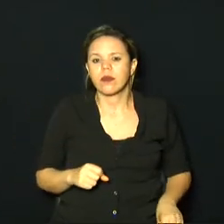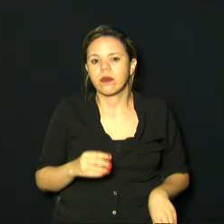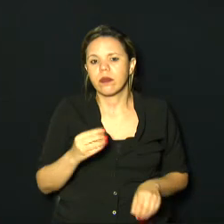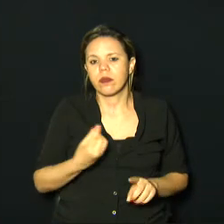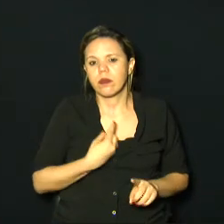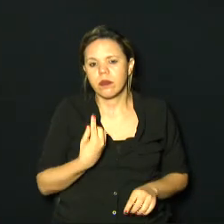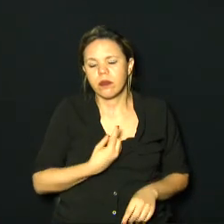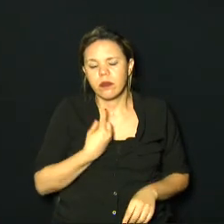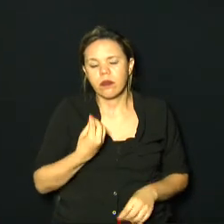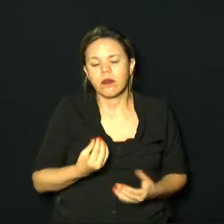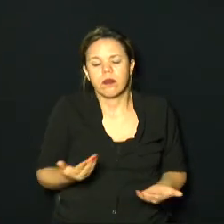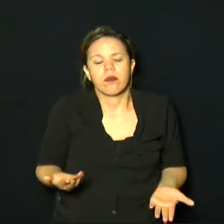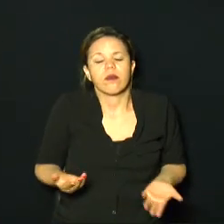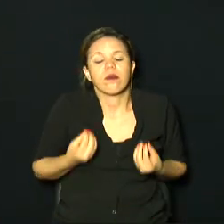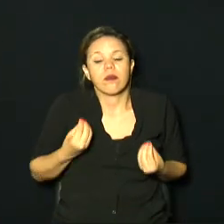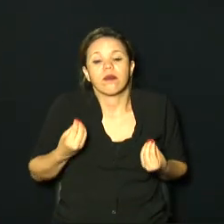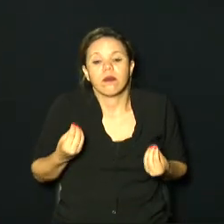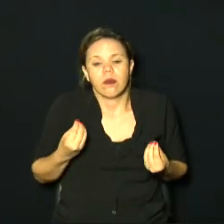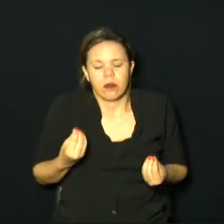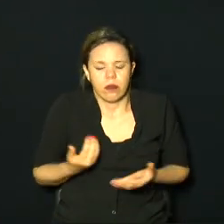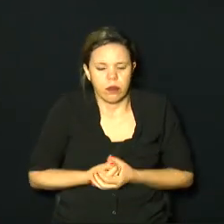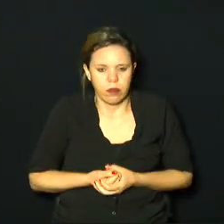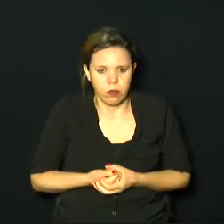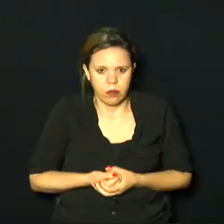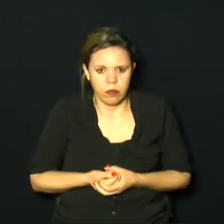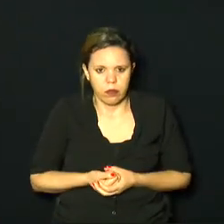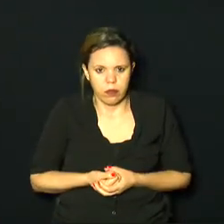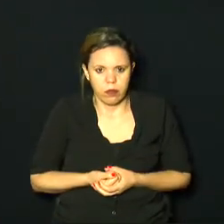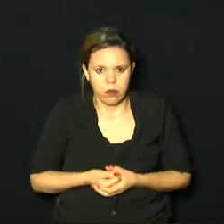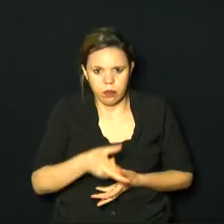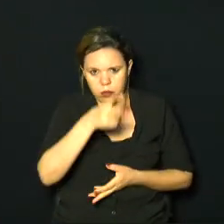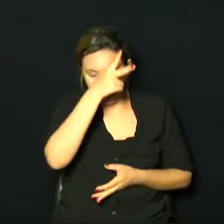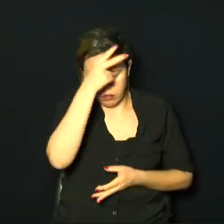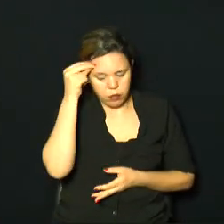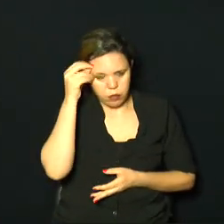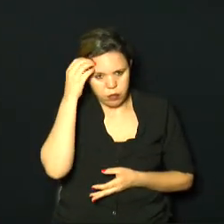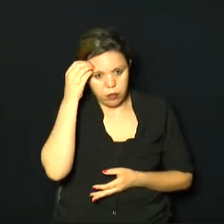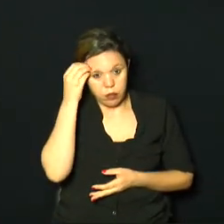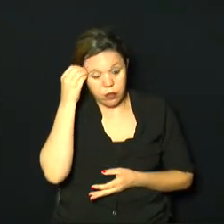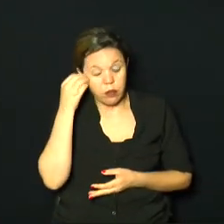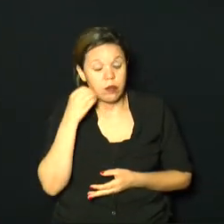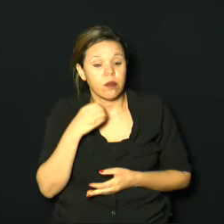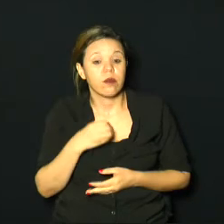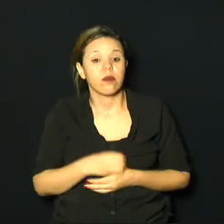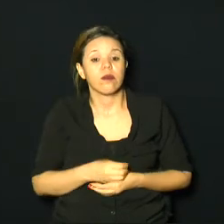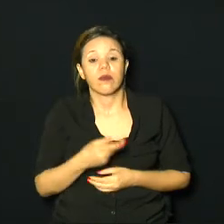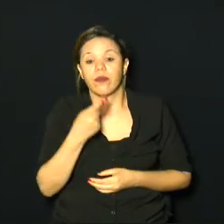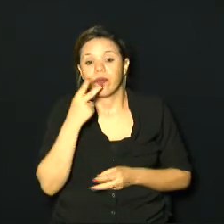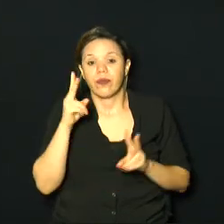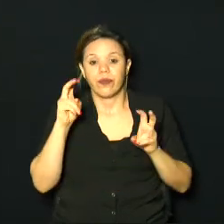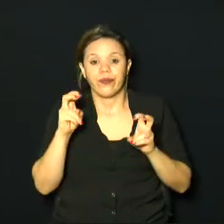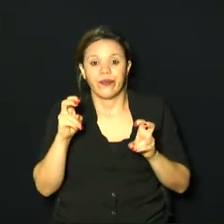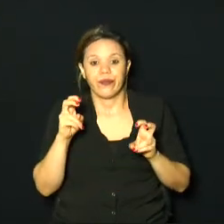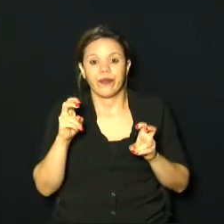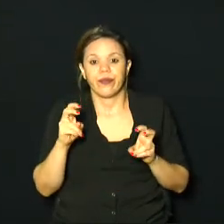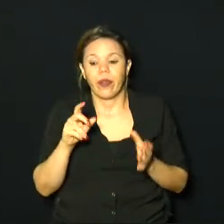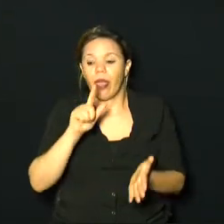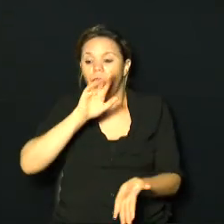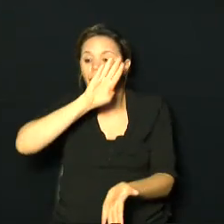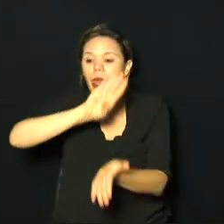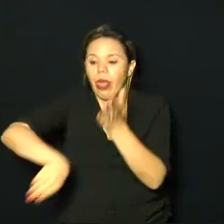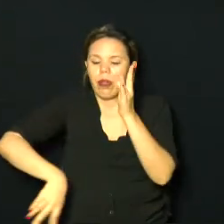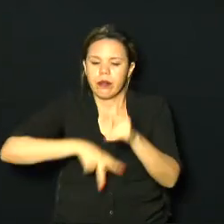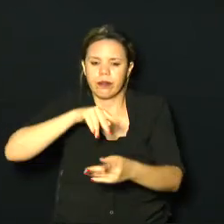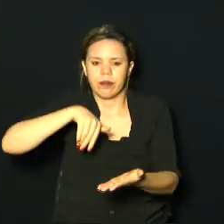vão ficar, né, e a prefeitura que faz a verdadeira, e o termo é muito ruim, né, da limpeza social,